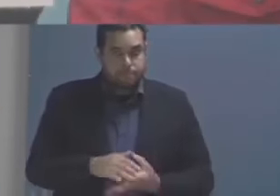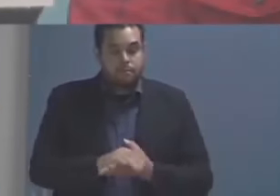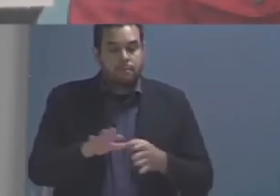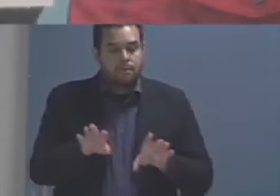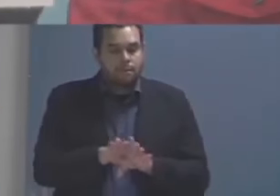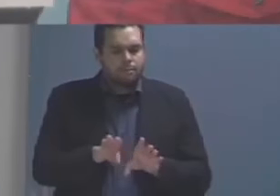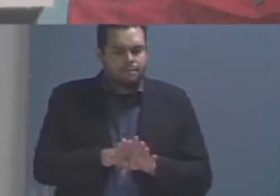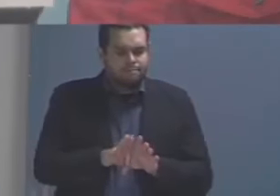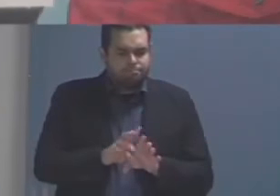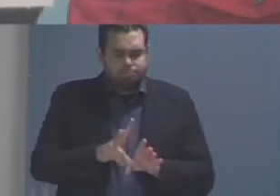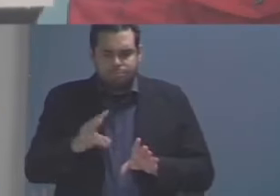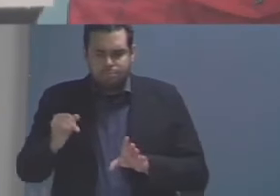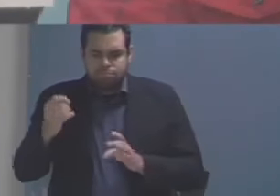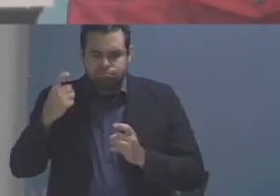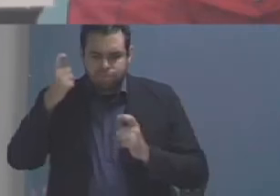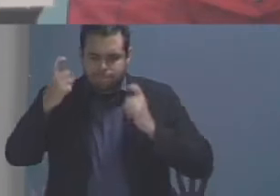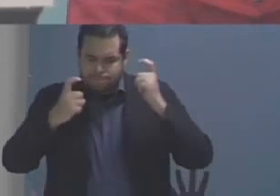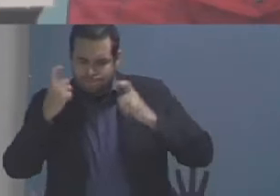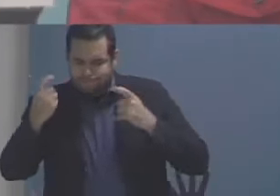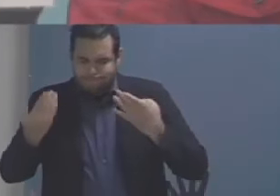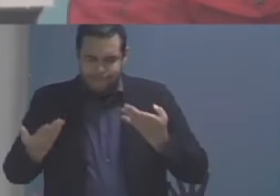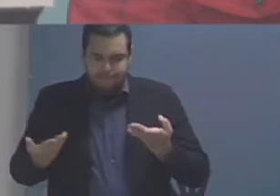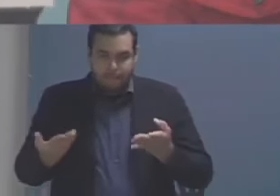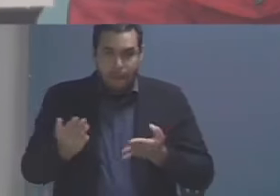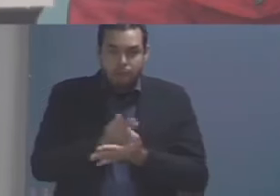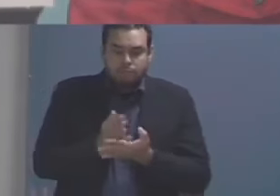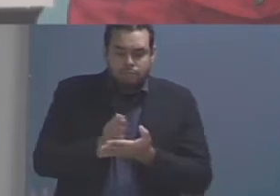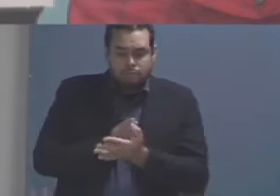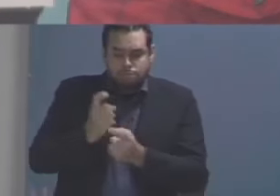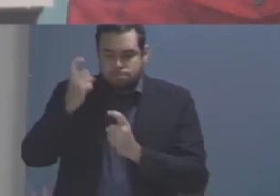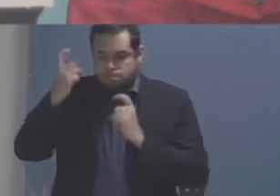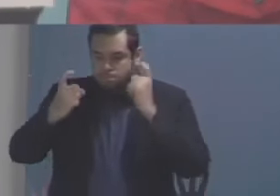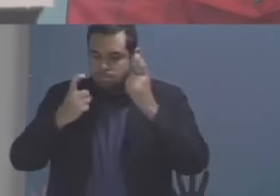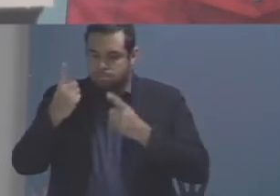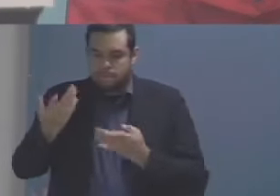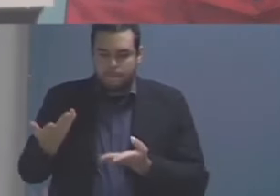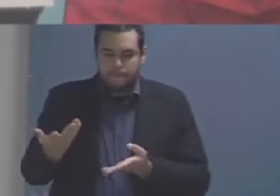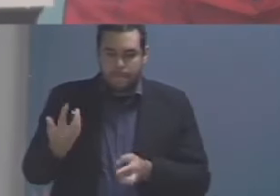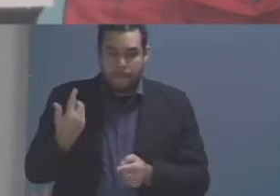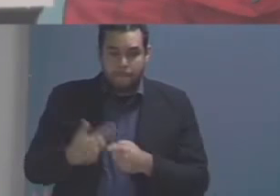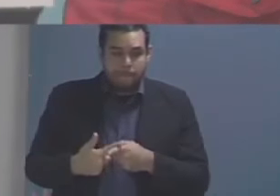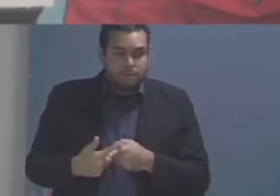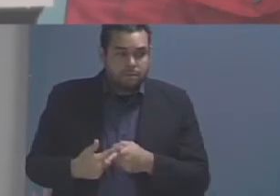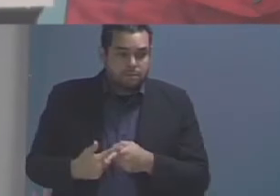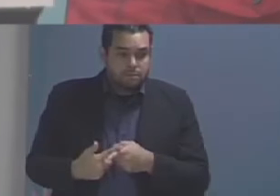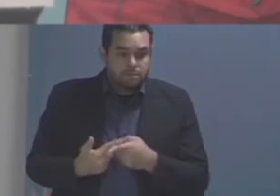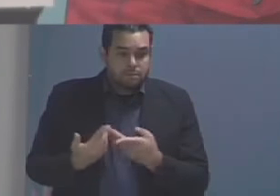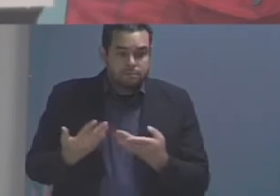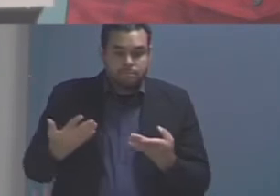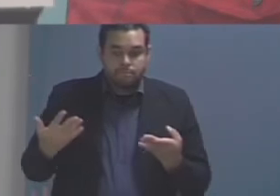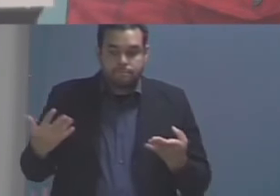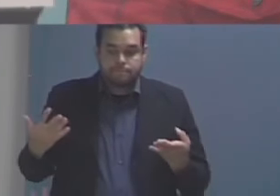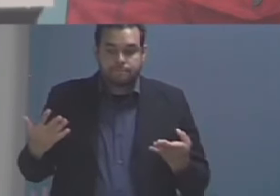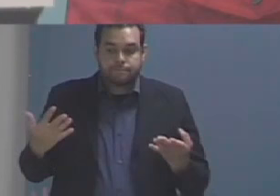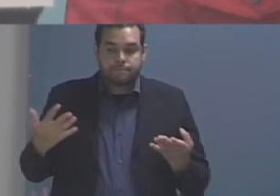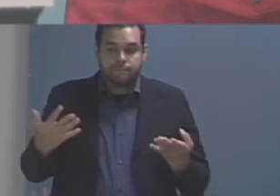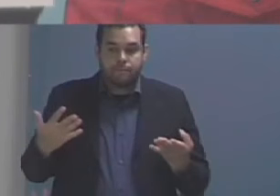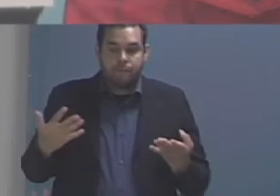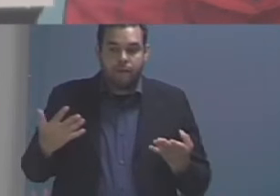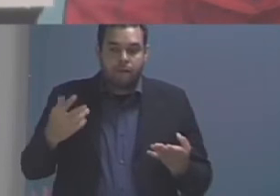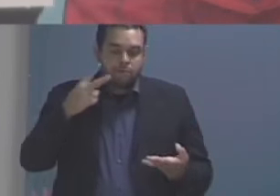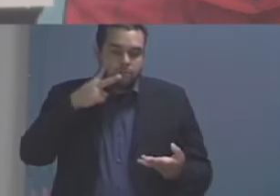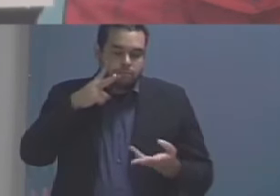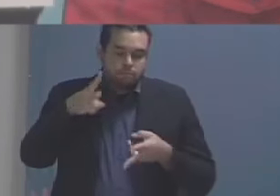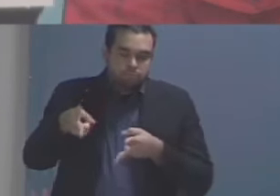Também saio preocupado, saio com algumas preocupações. Preocupado porque vi,